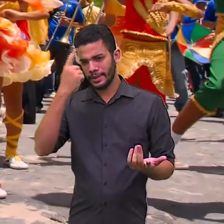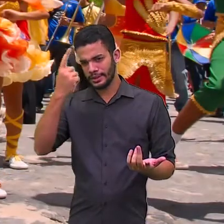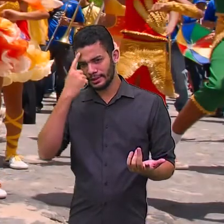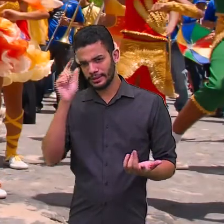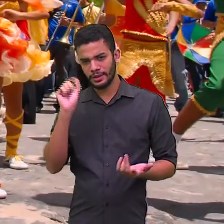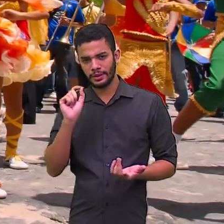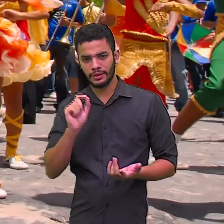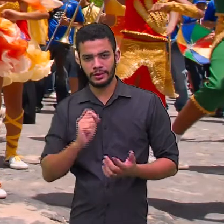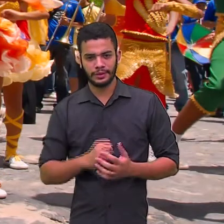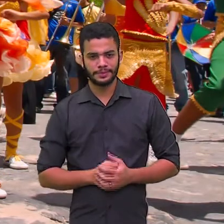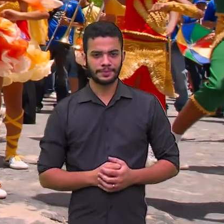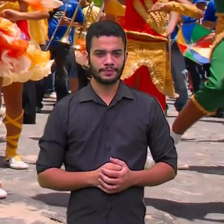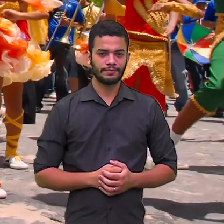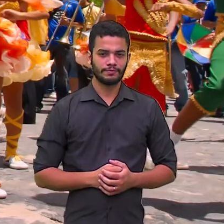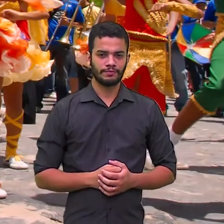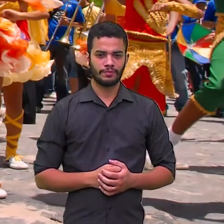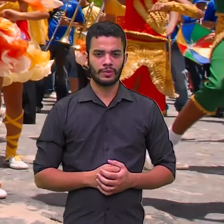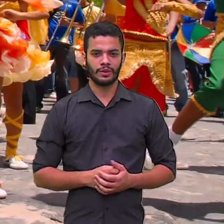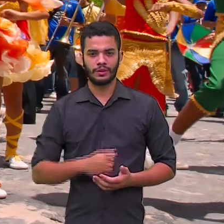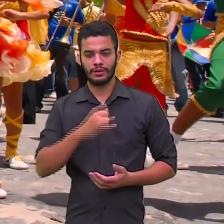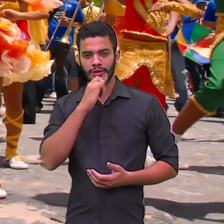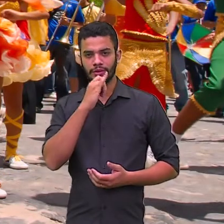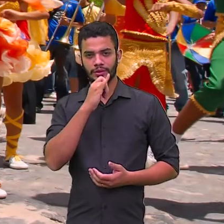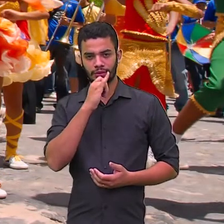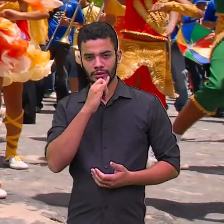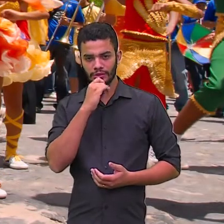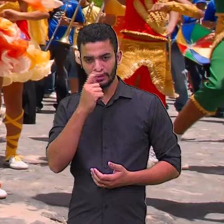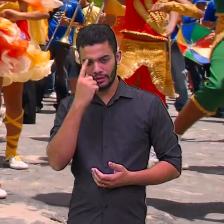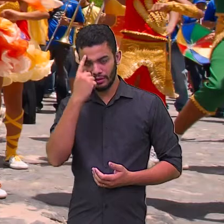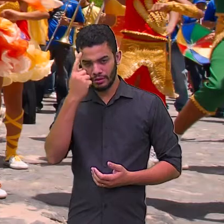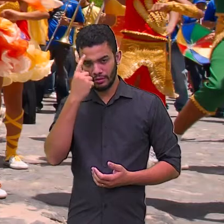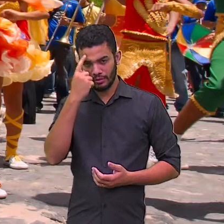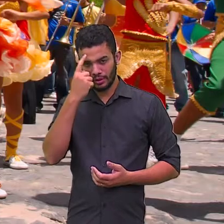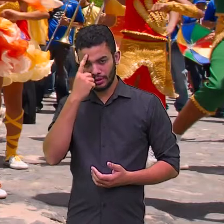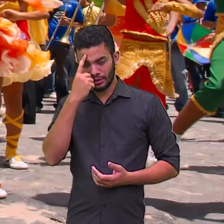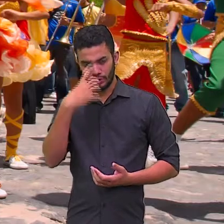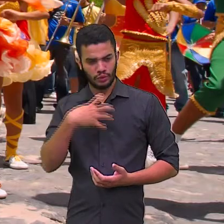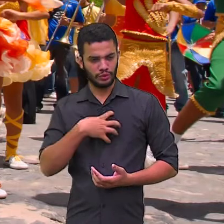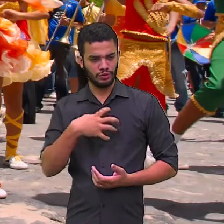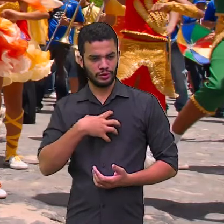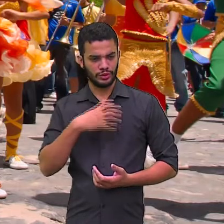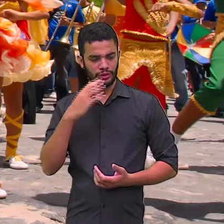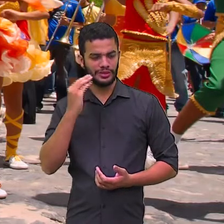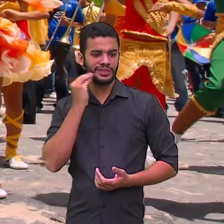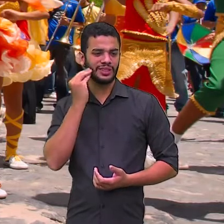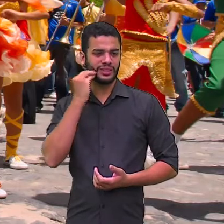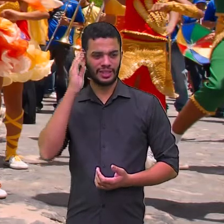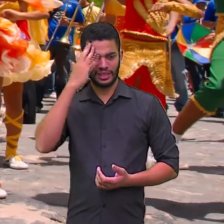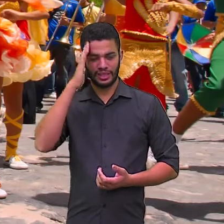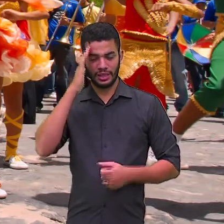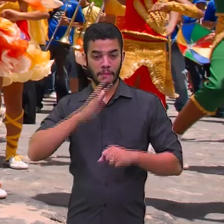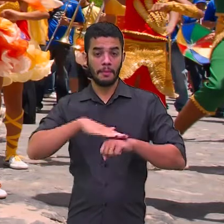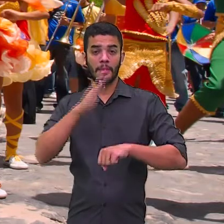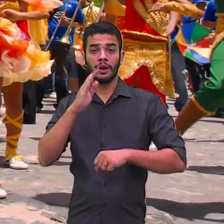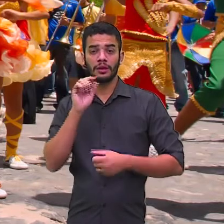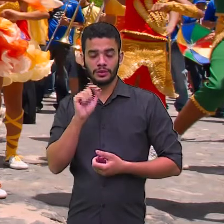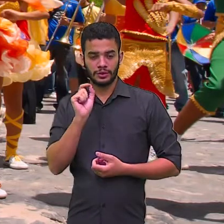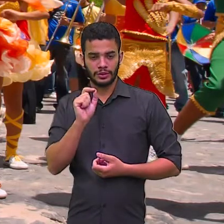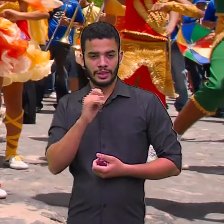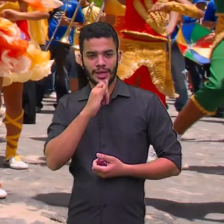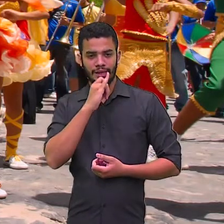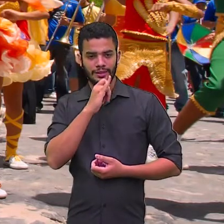Vamos vasculhar de dentro para fora. Professor, mas como? Vamos entender o que estamos